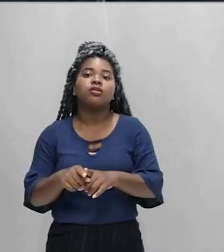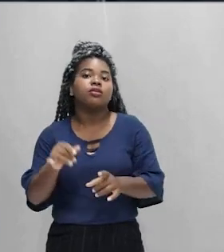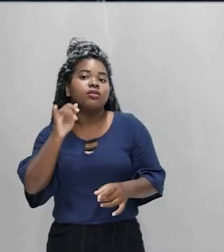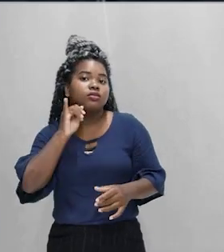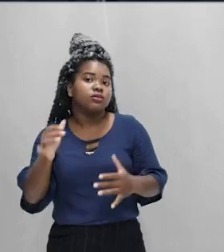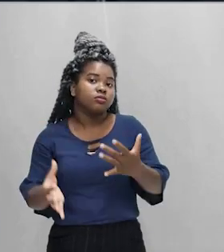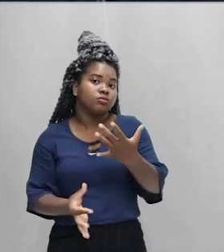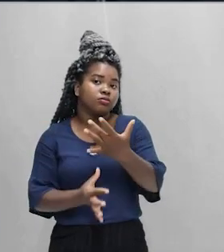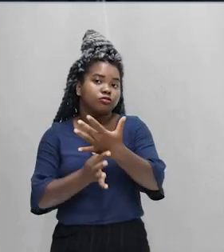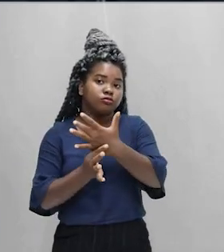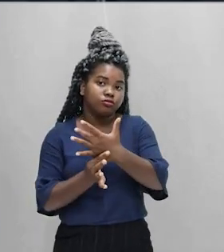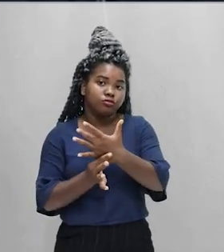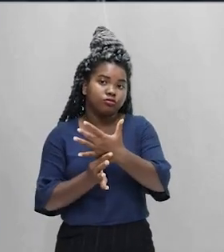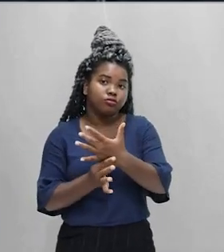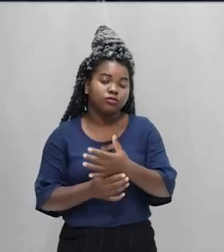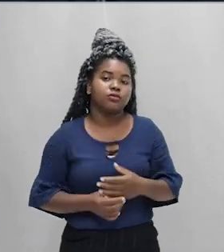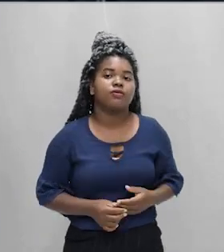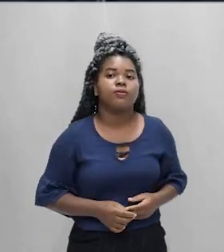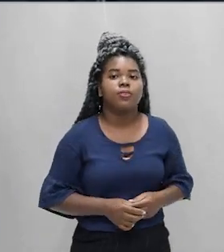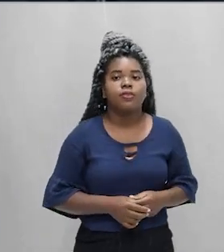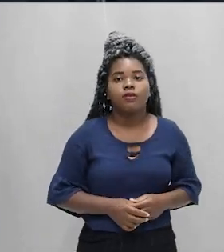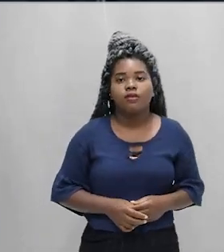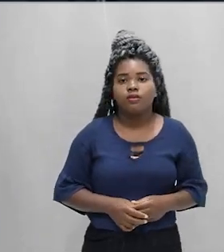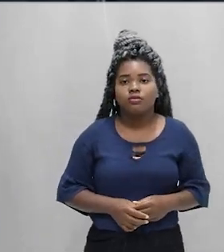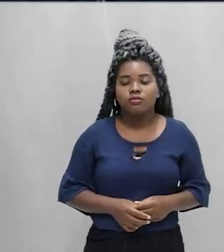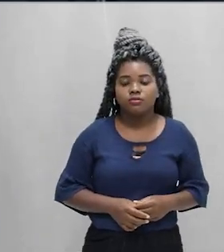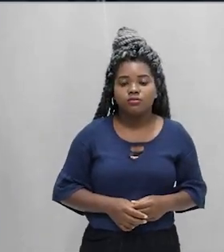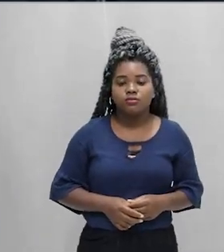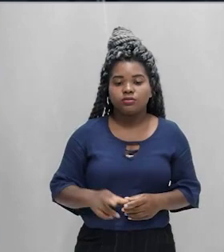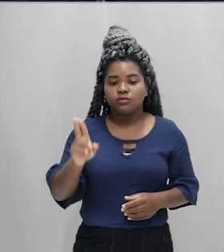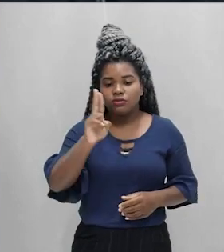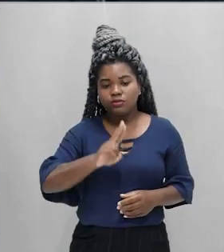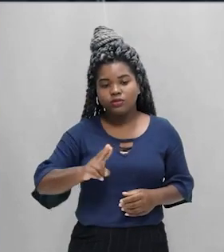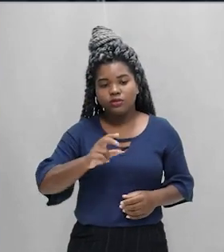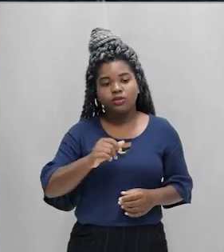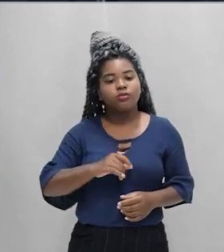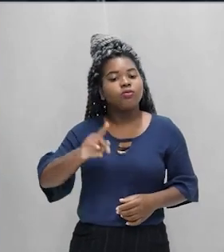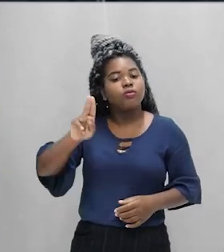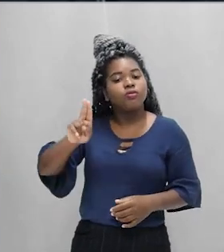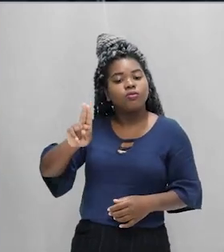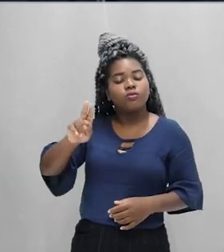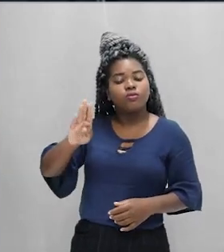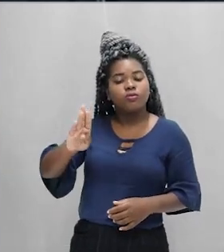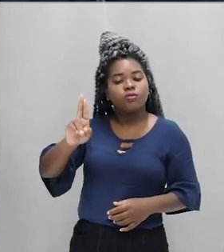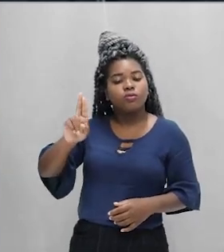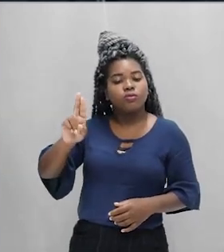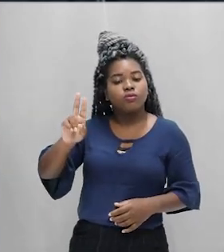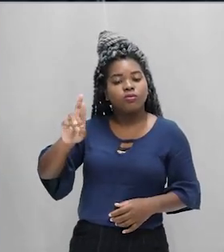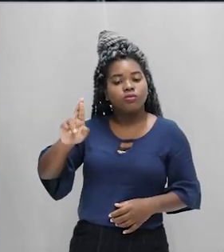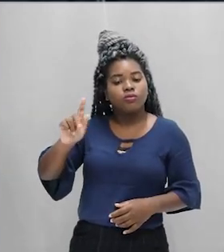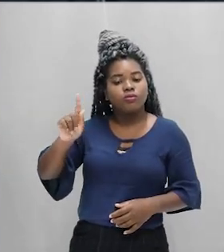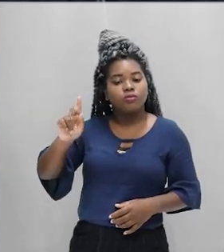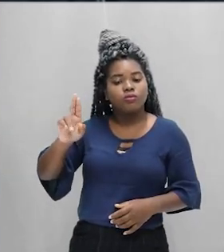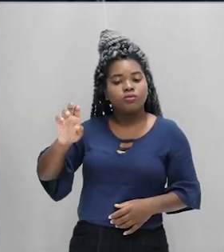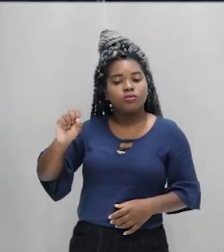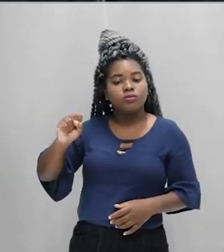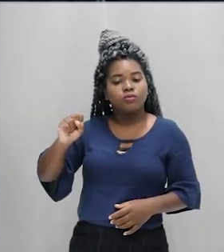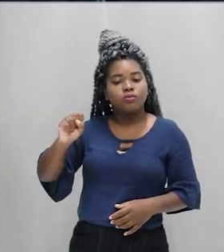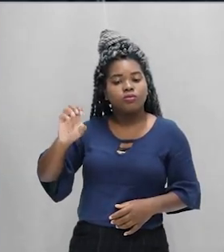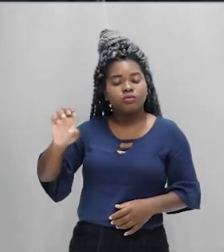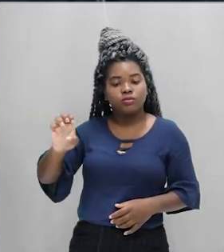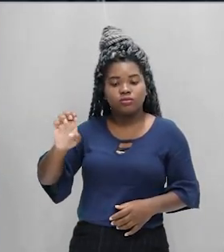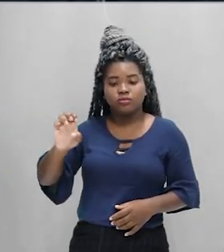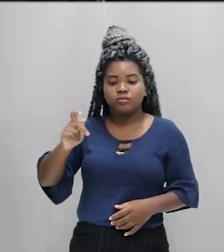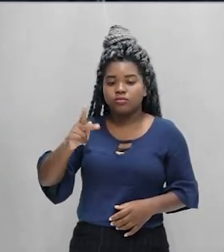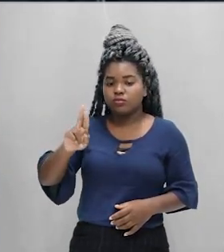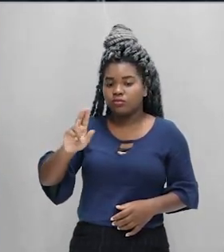aí com essas questões românticas, então é o novo. Então, os progressistas, os burgueses progressistas vão, uma nova ideia, né, está surgindo, vamos comprar essa